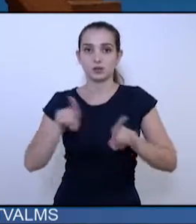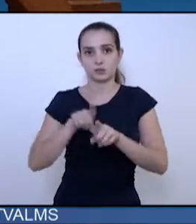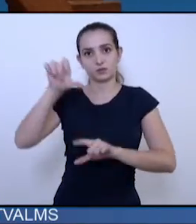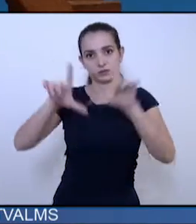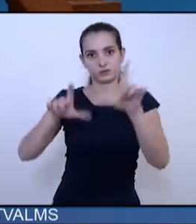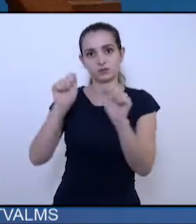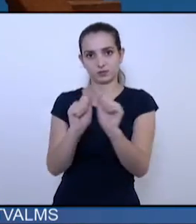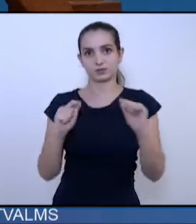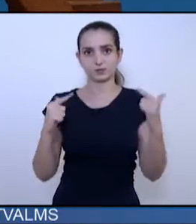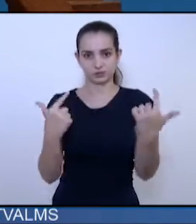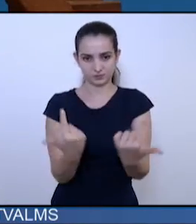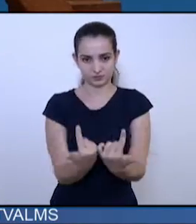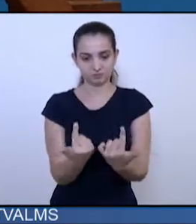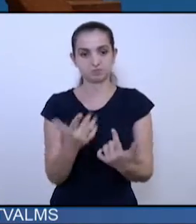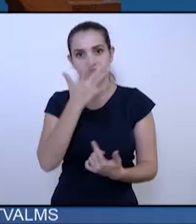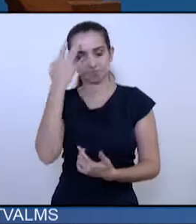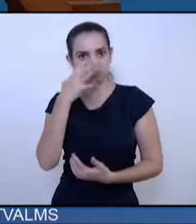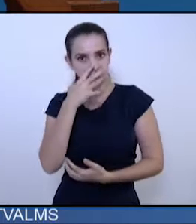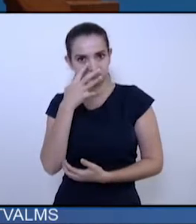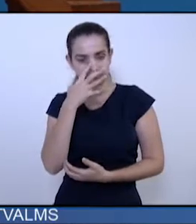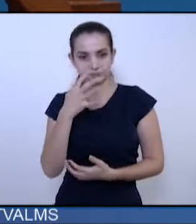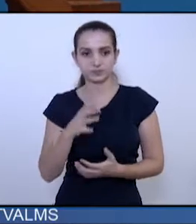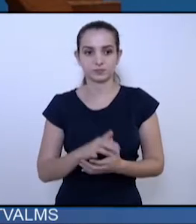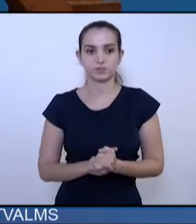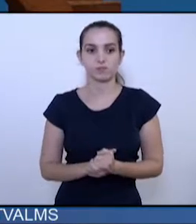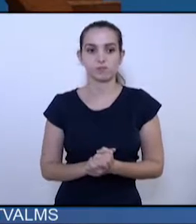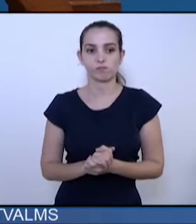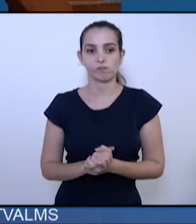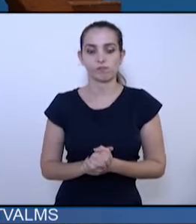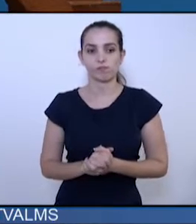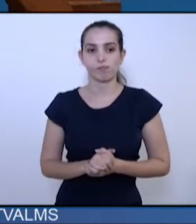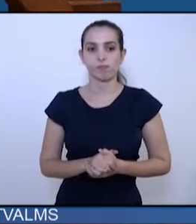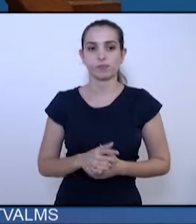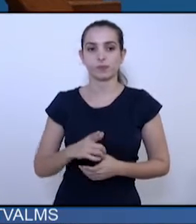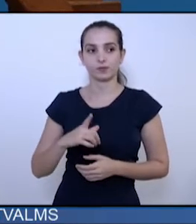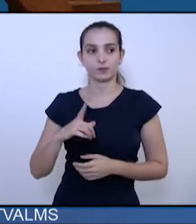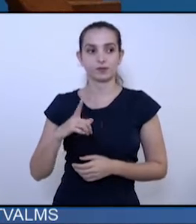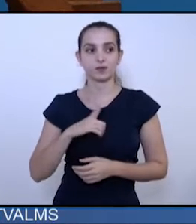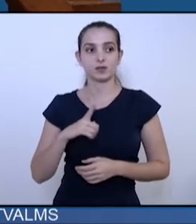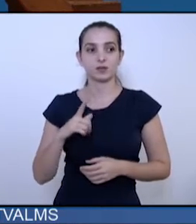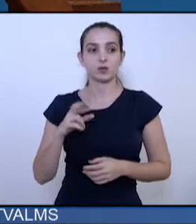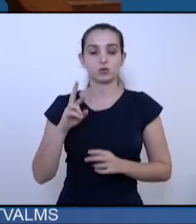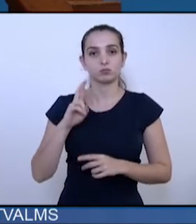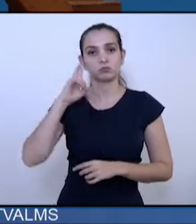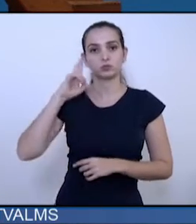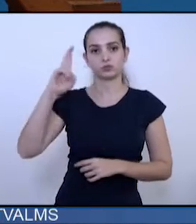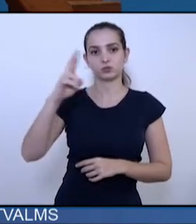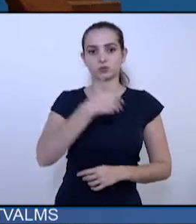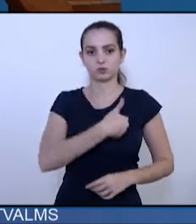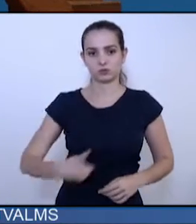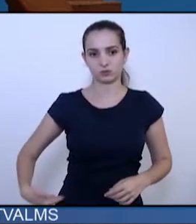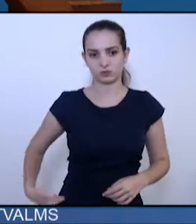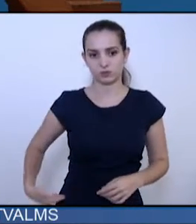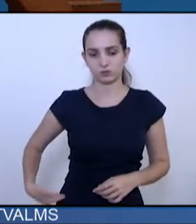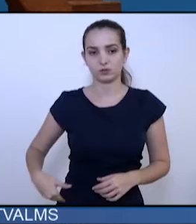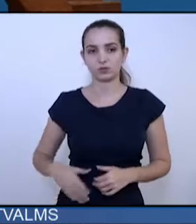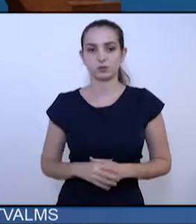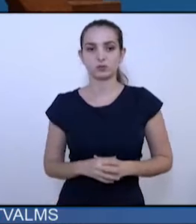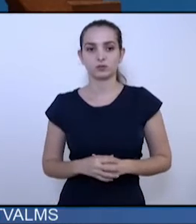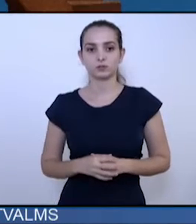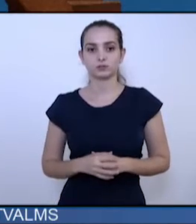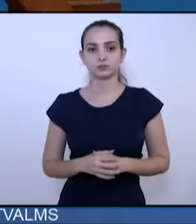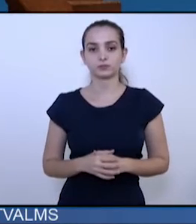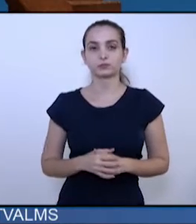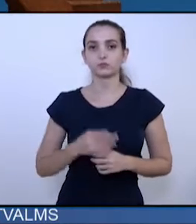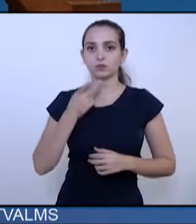Assembleia, meu caro deputado João Grandão e líder do governo, professor Rinaldo, eu penso que